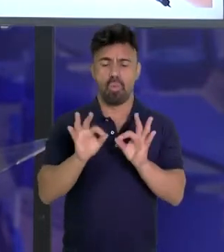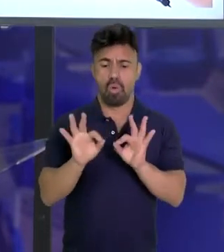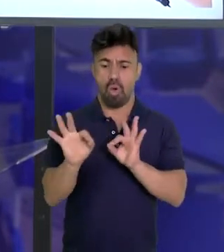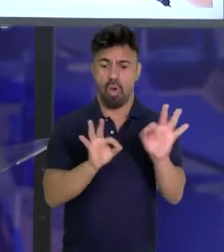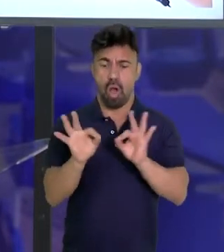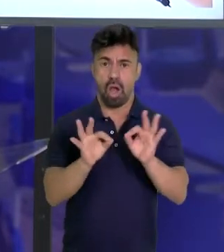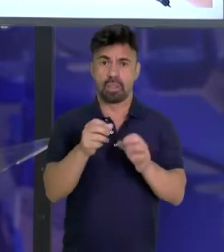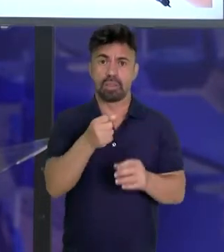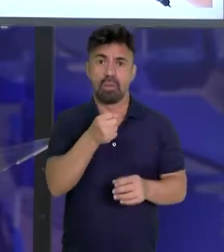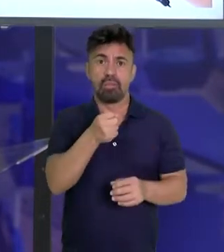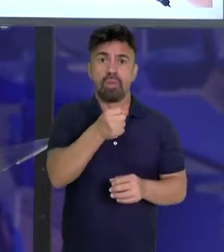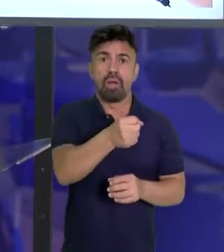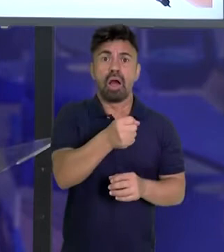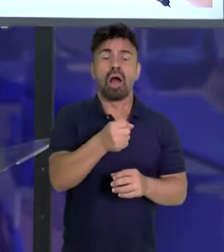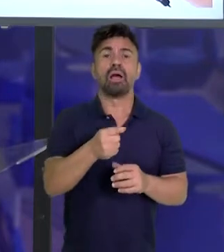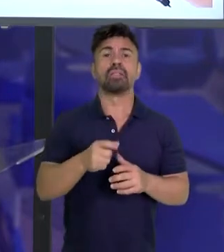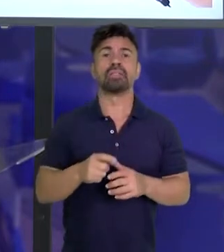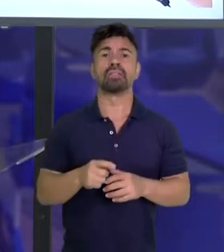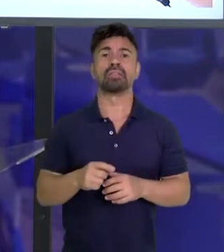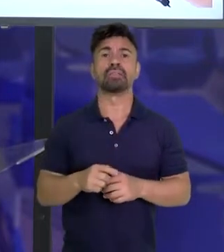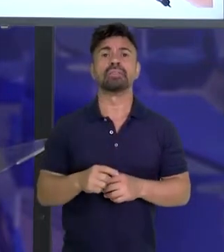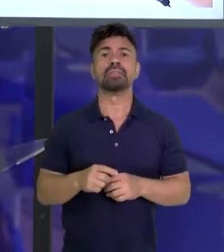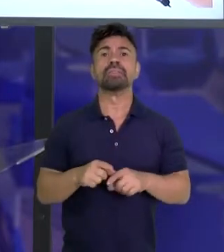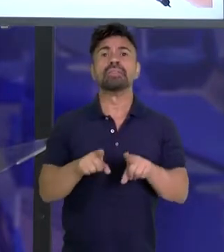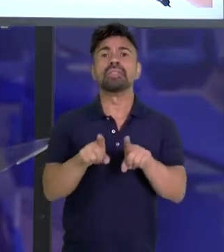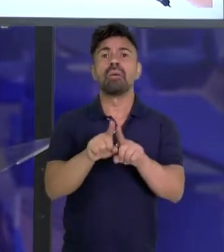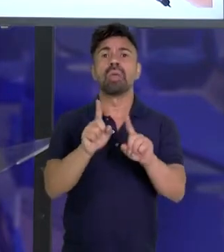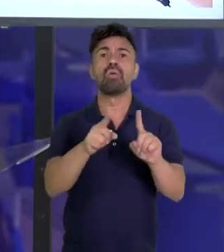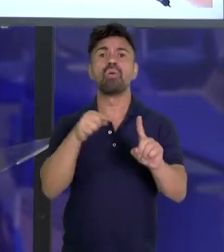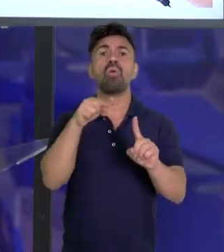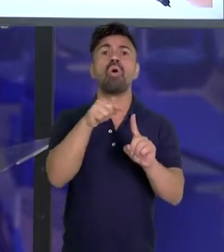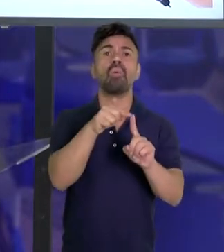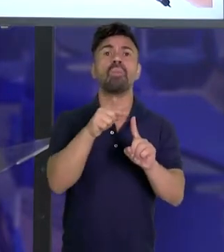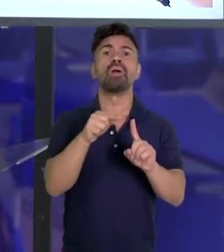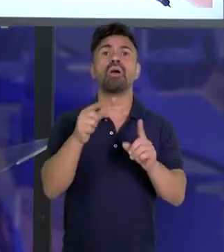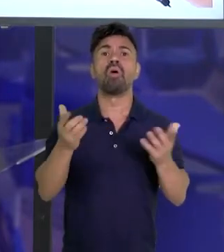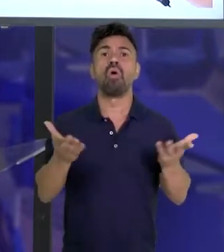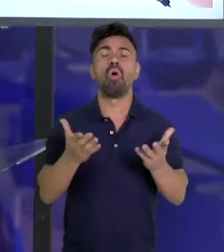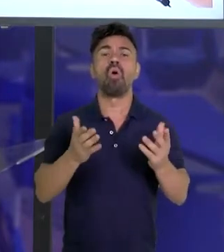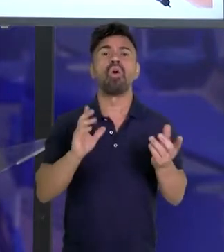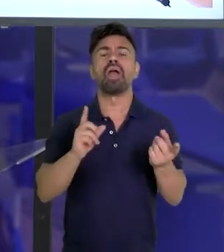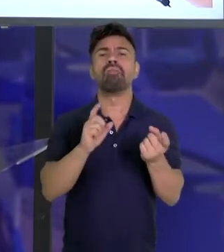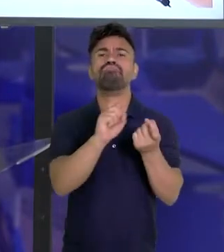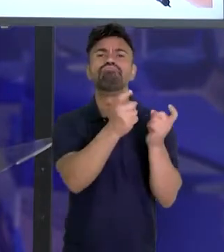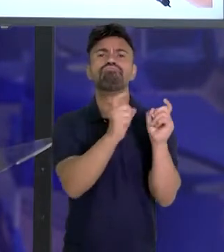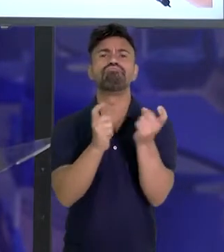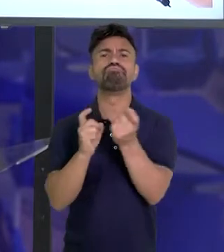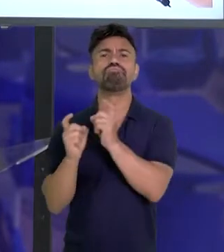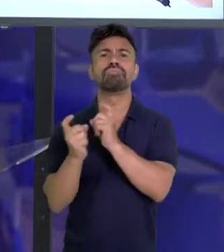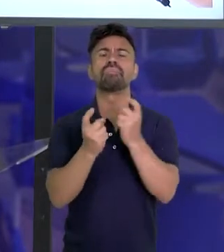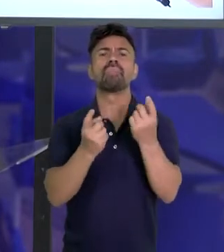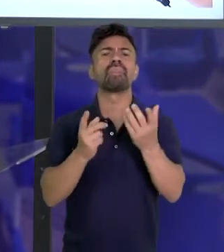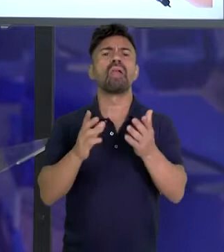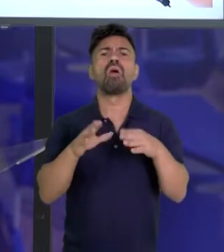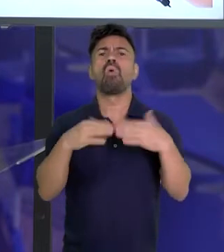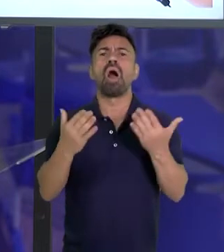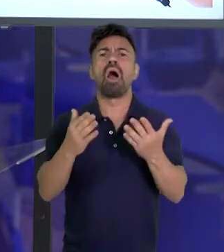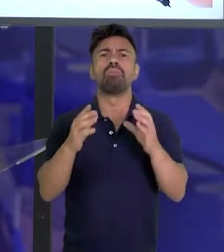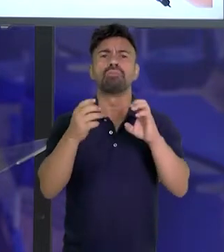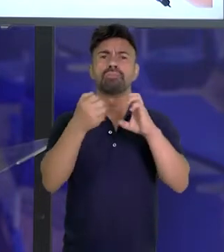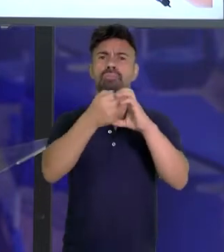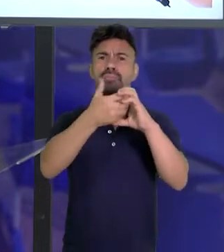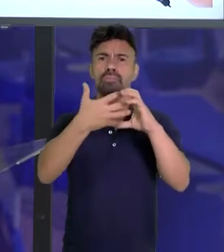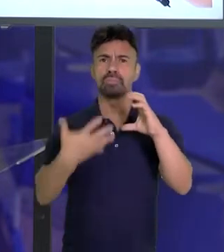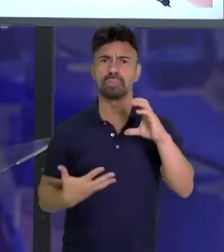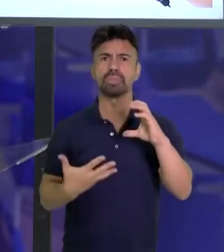uma reportagem, mas mais do que isso. O nosso objetivo hoje é também discutir algumas das principais